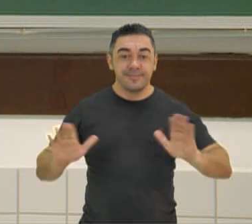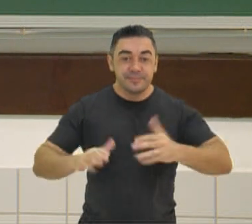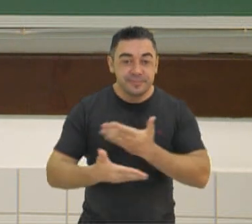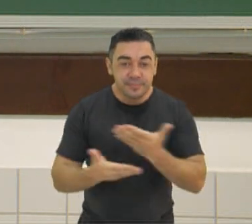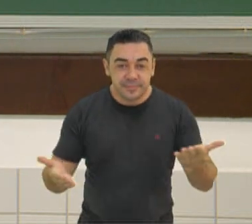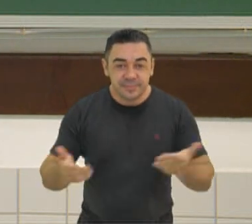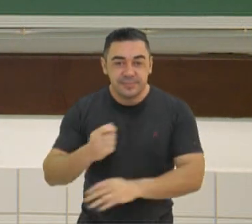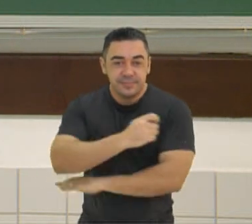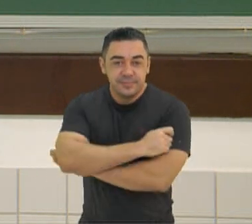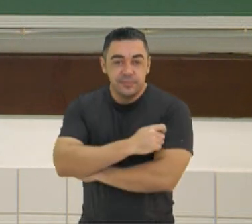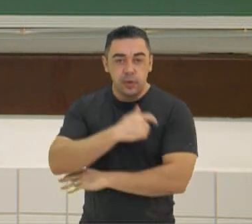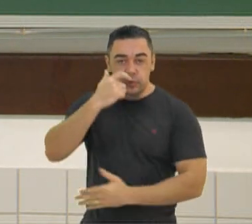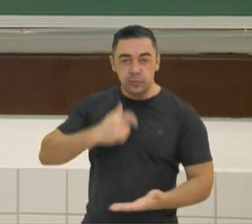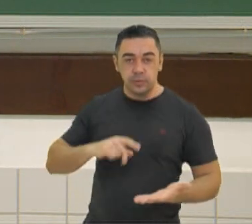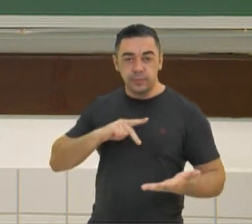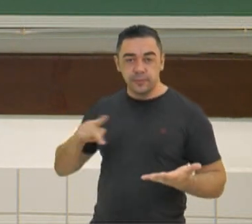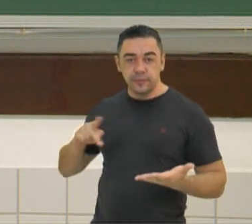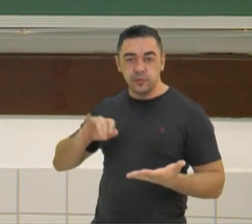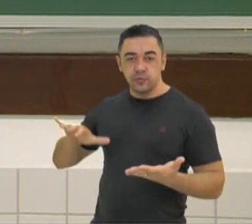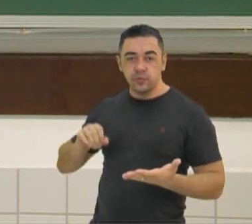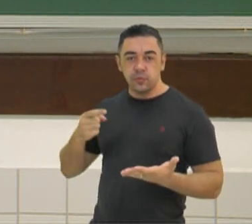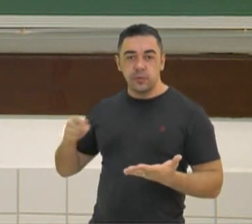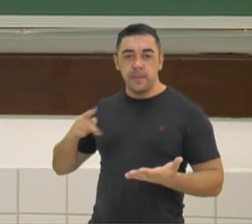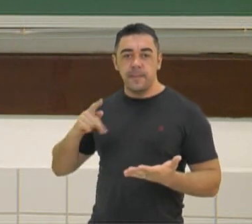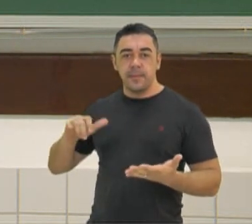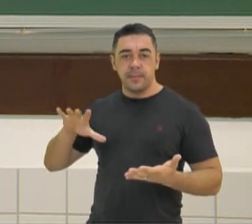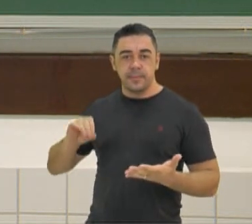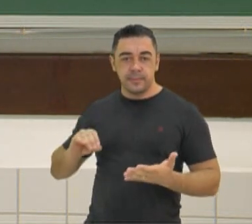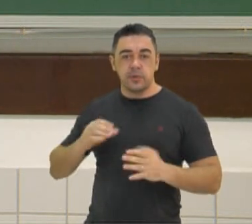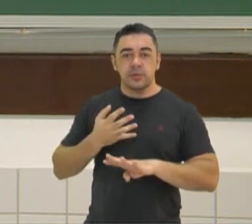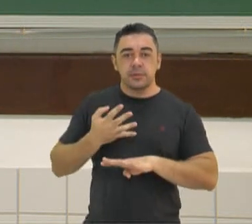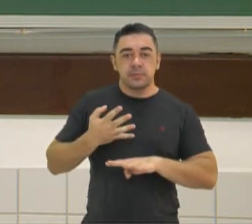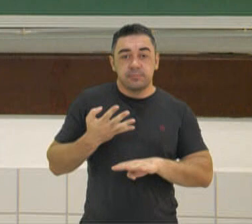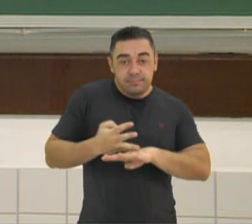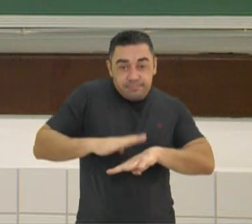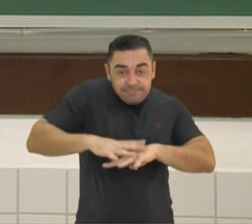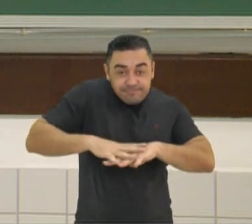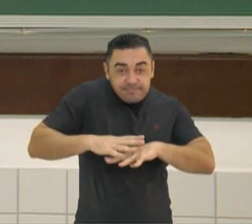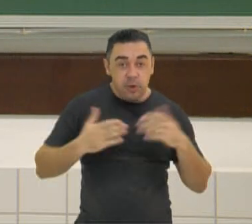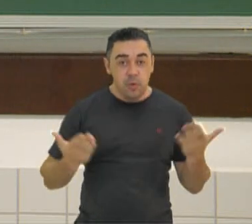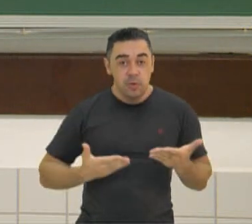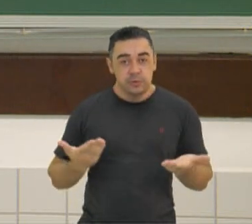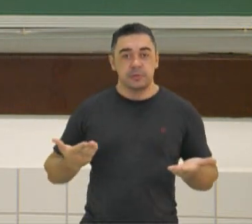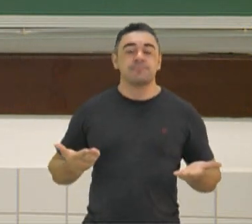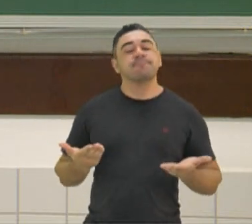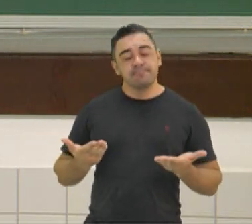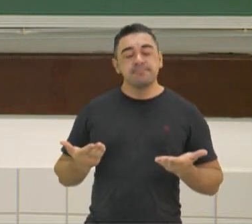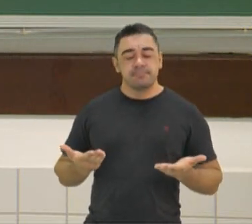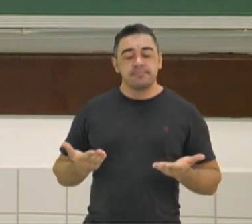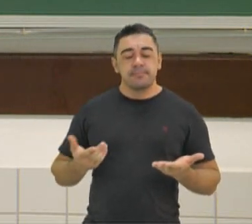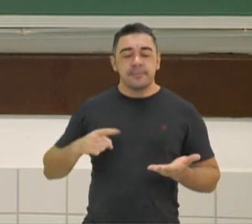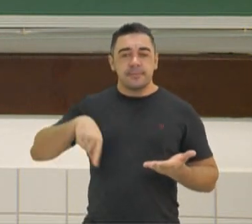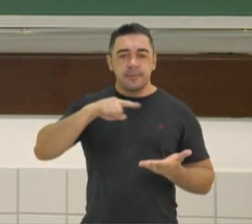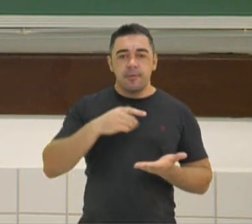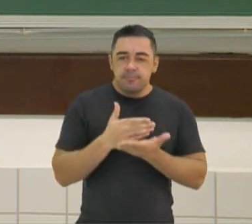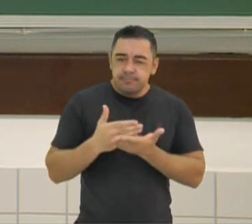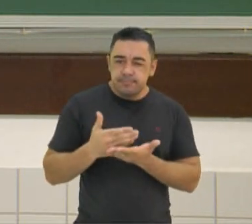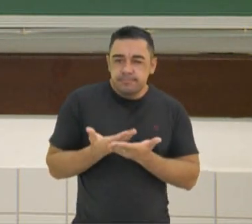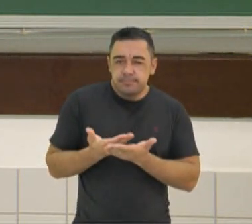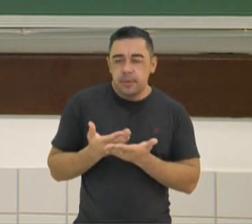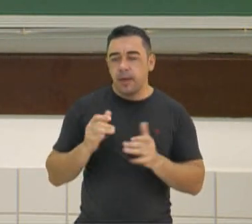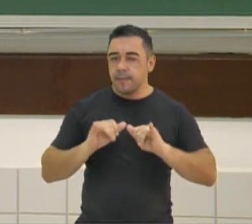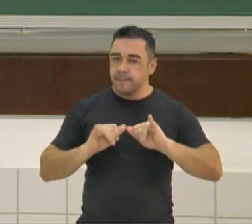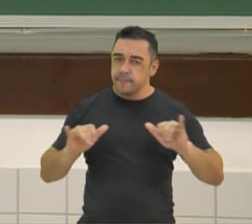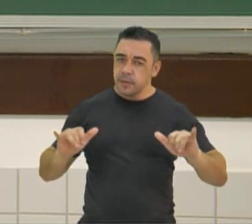Olá, alunos! Sou o professor João Paulo da disciplina de Matemática. Então estamos aqui para mais uma aula hoje, né? Mas antes de iniciar nossa aula,